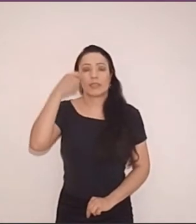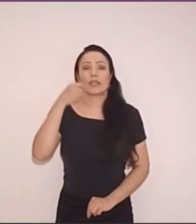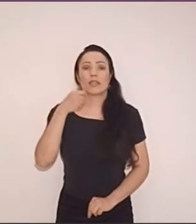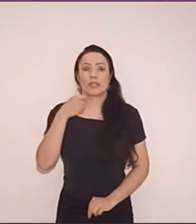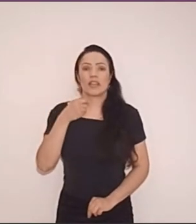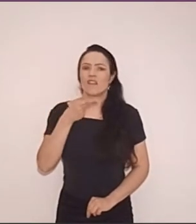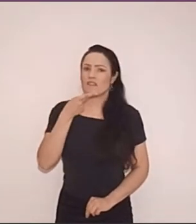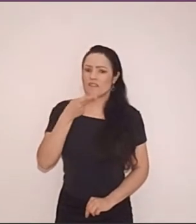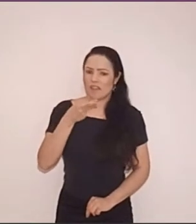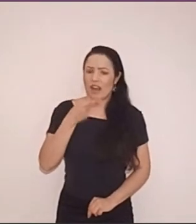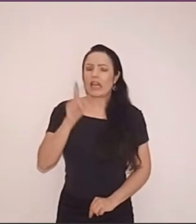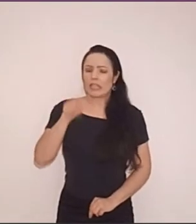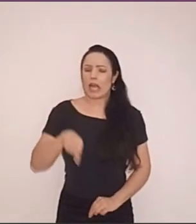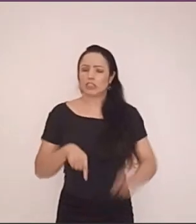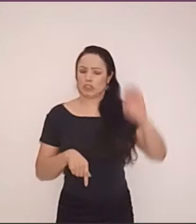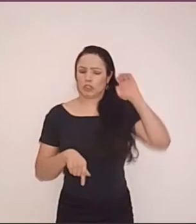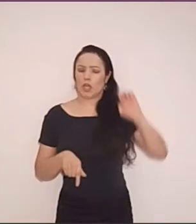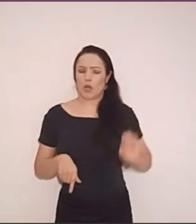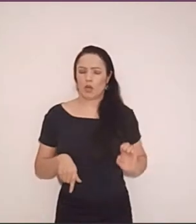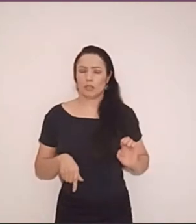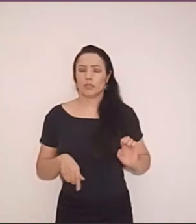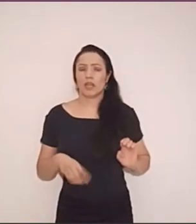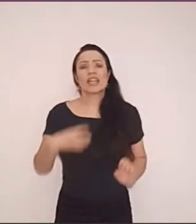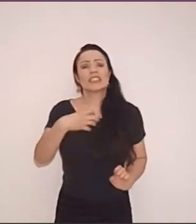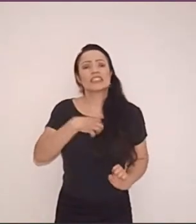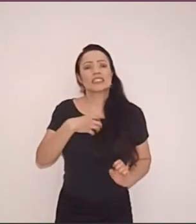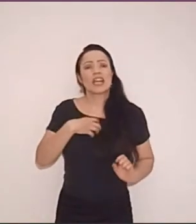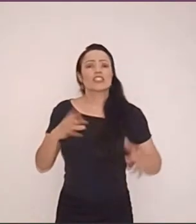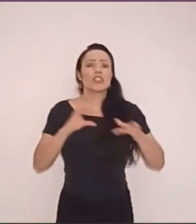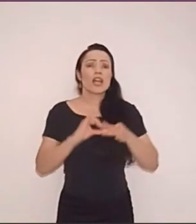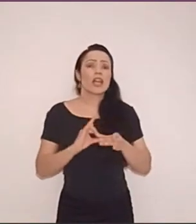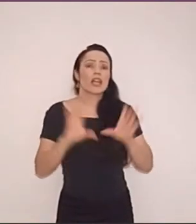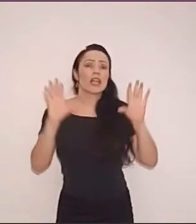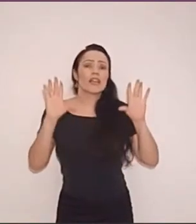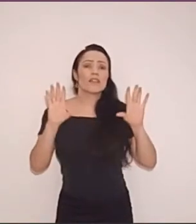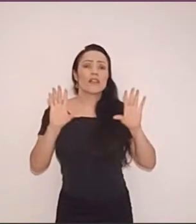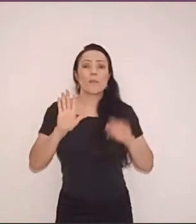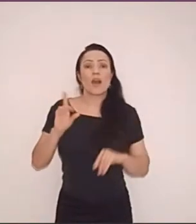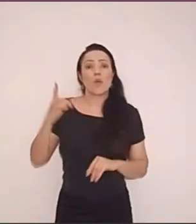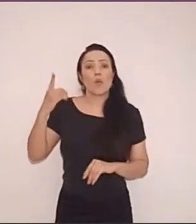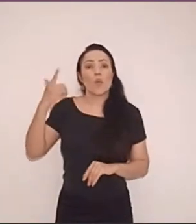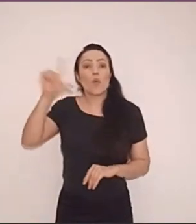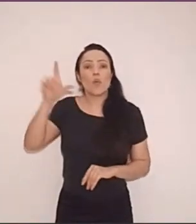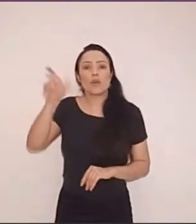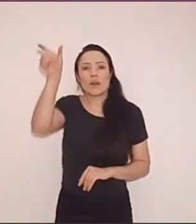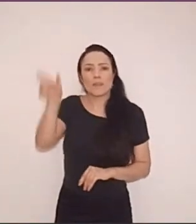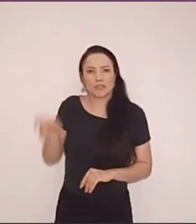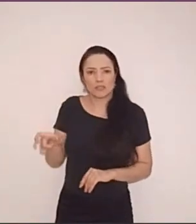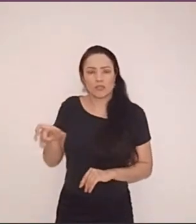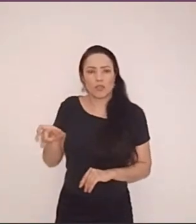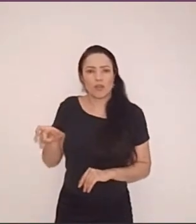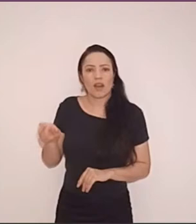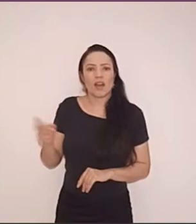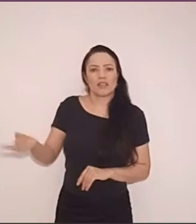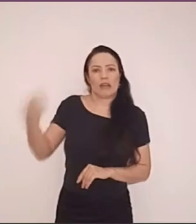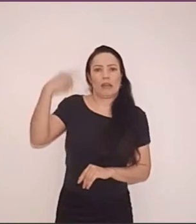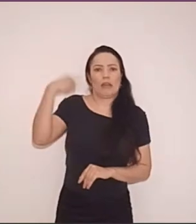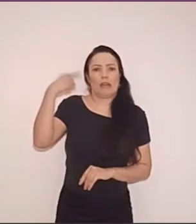inclusive que esquerda que se sentem emancipado Mas tem uma outra pessoa da mesma raça